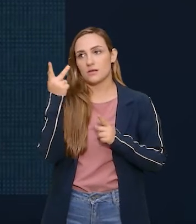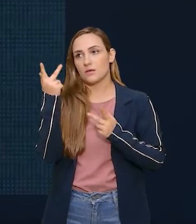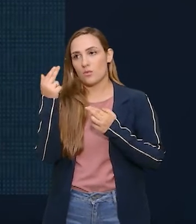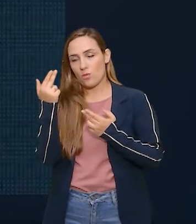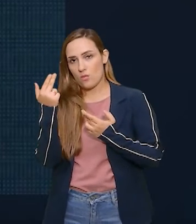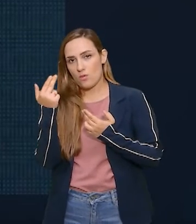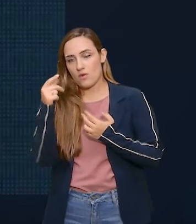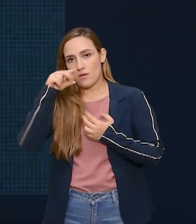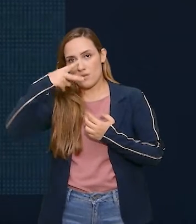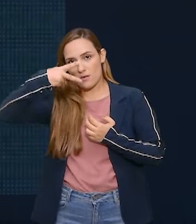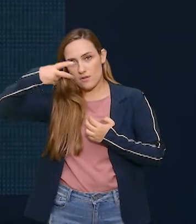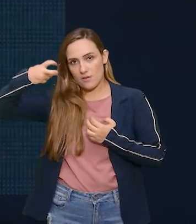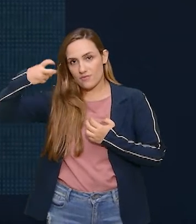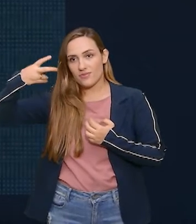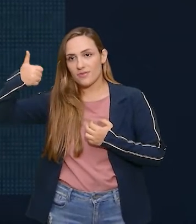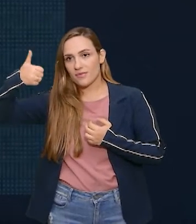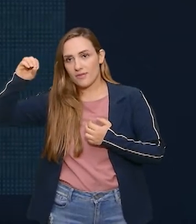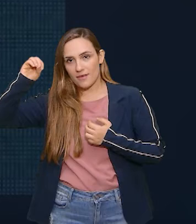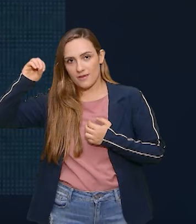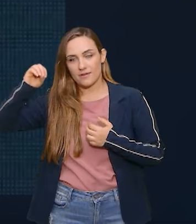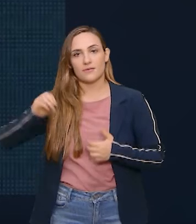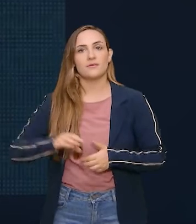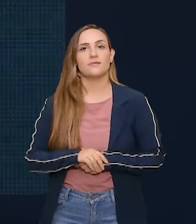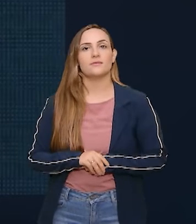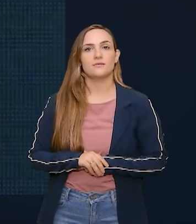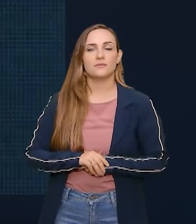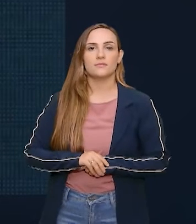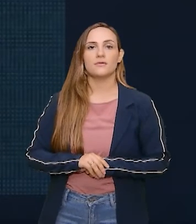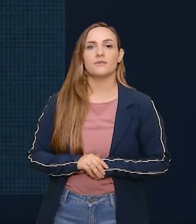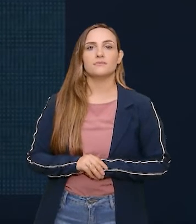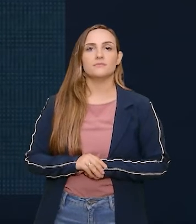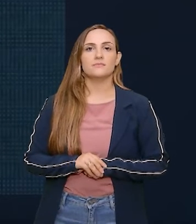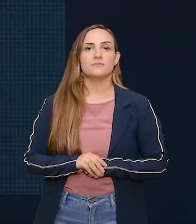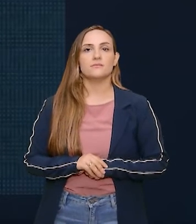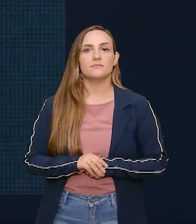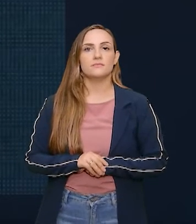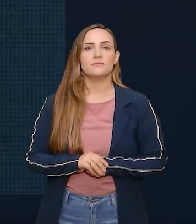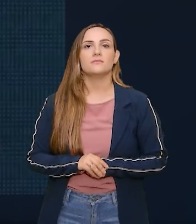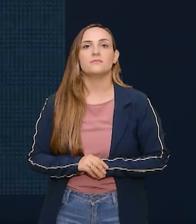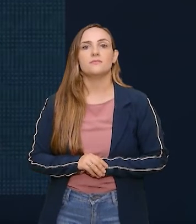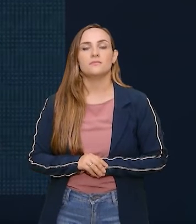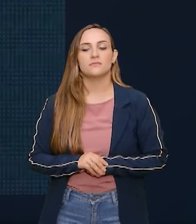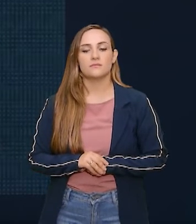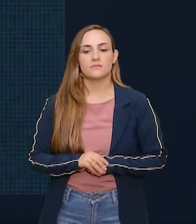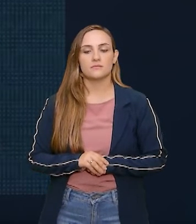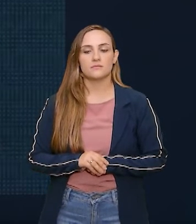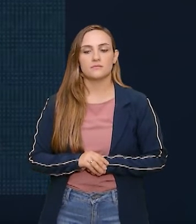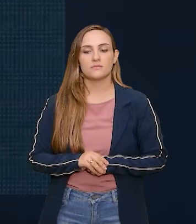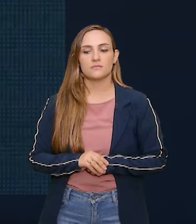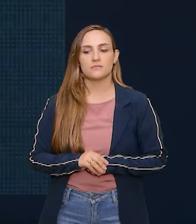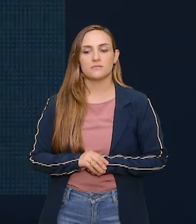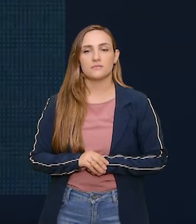6 mais 4 é 10. Então vou colocar o 10 aqui, uma vírgula.